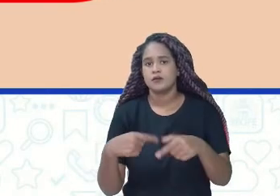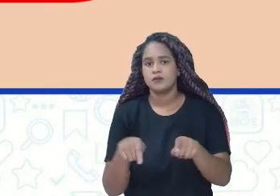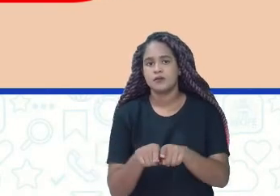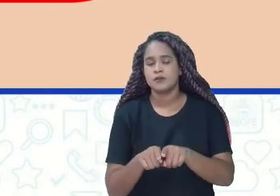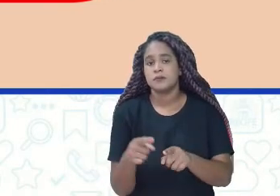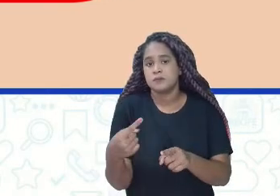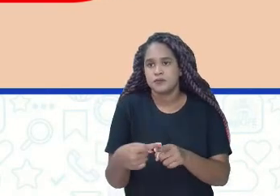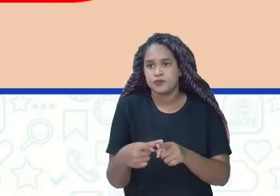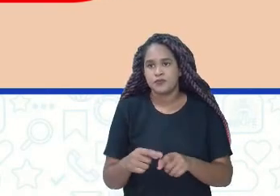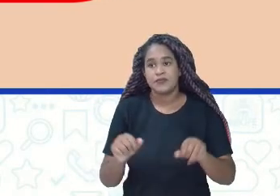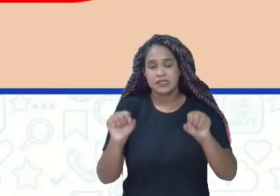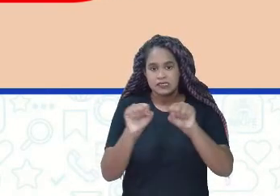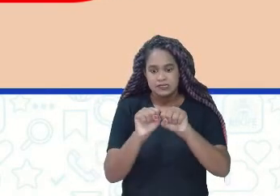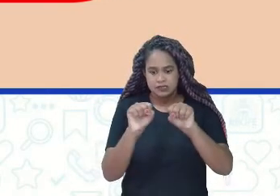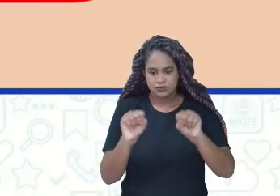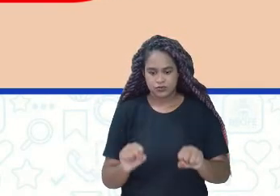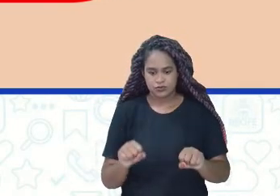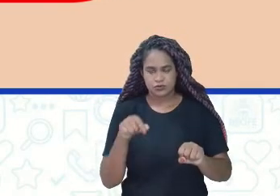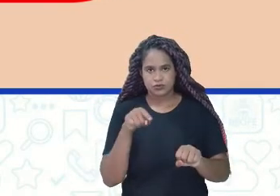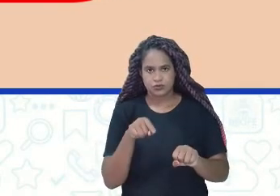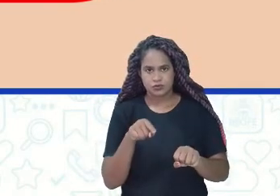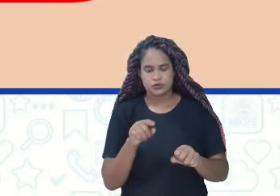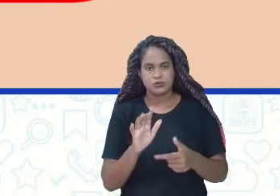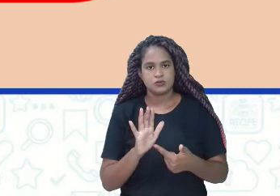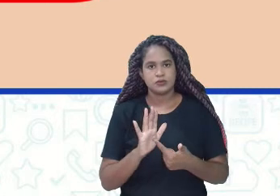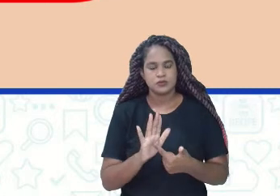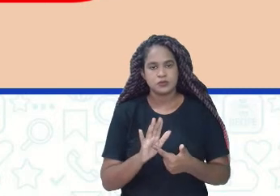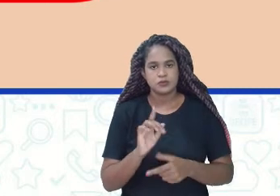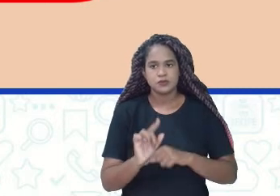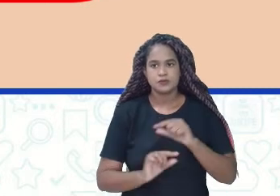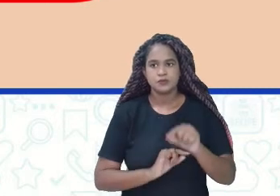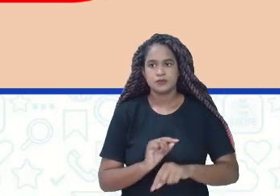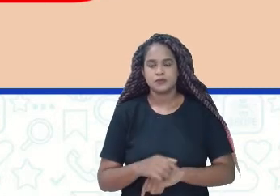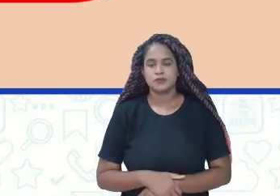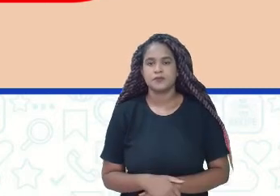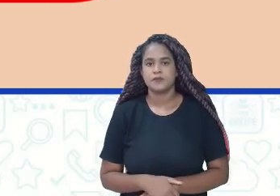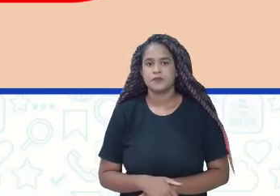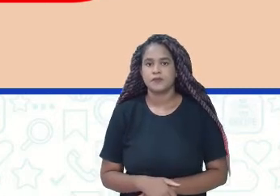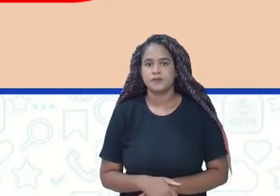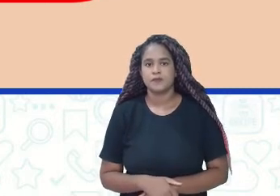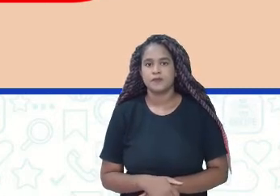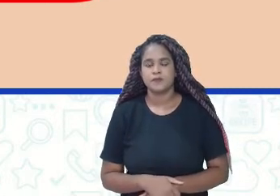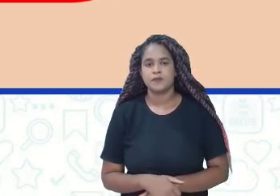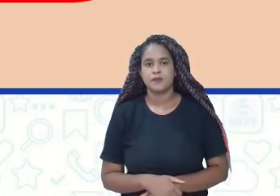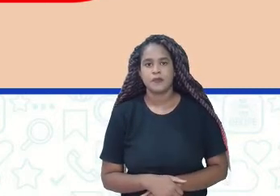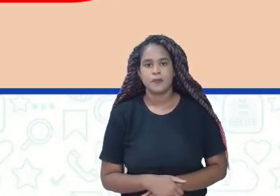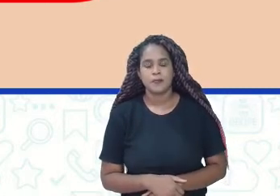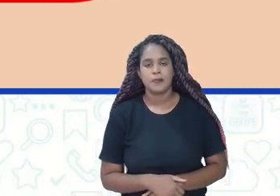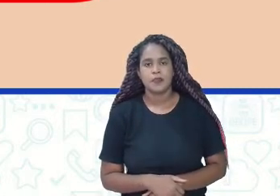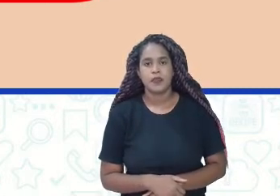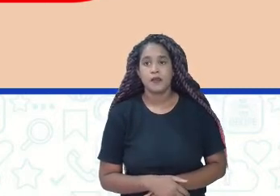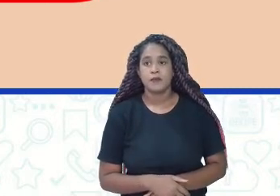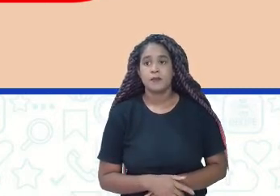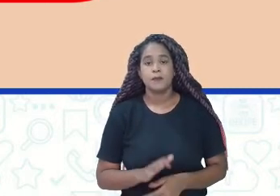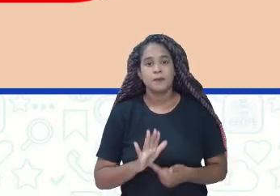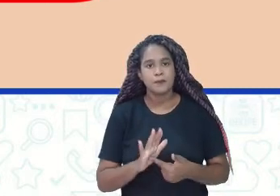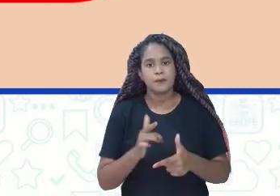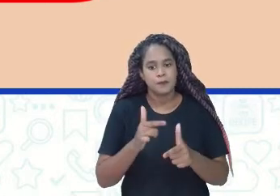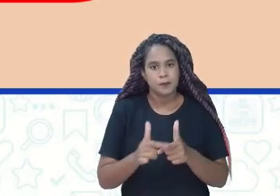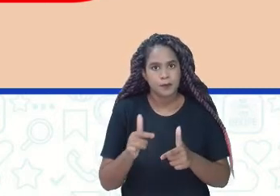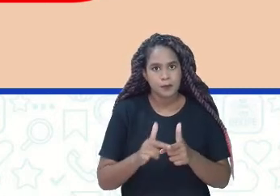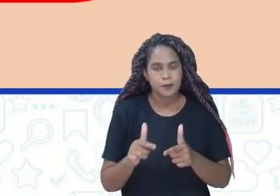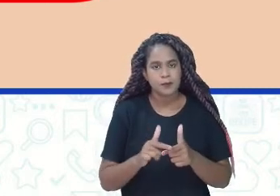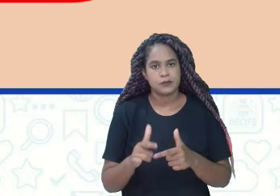indivíduo, ele apresenta-se muito comprometido, tornando-o mais suscetível a esses problemas de saúde.